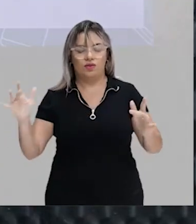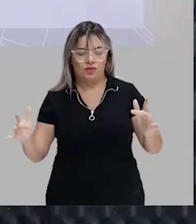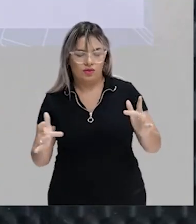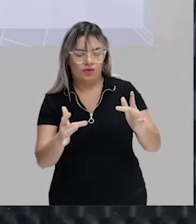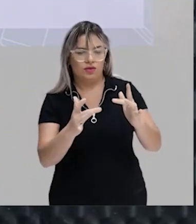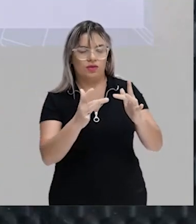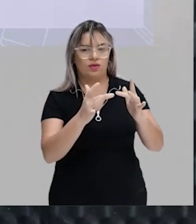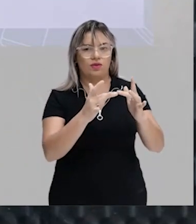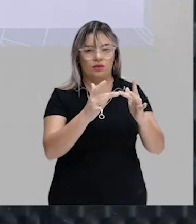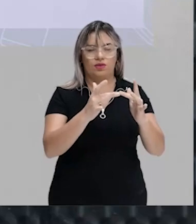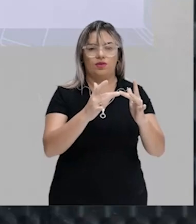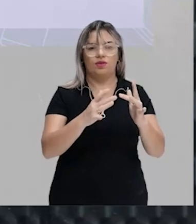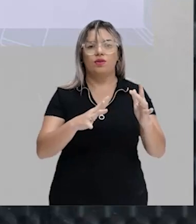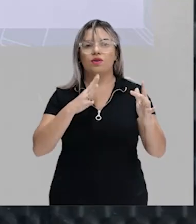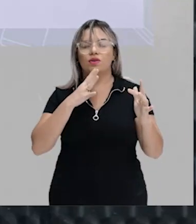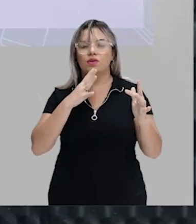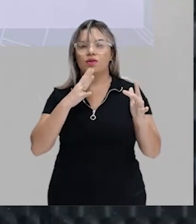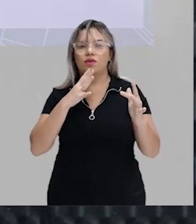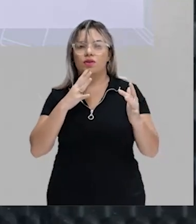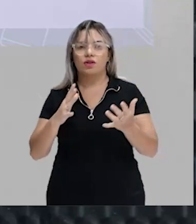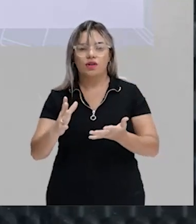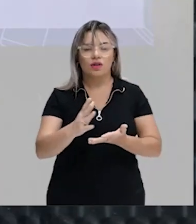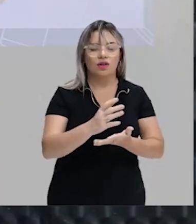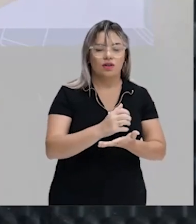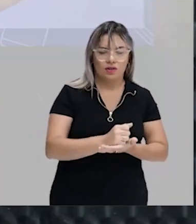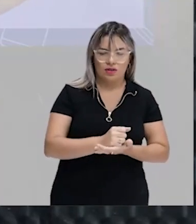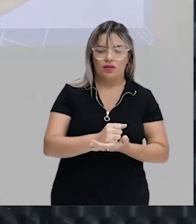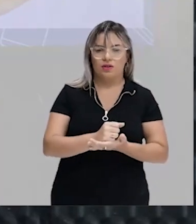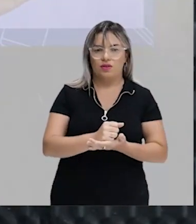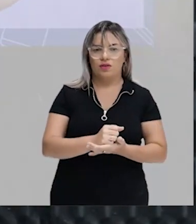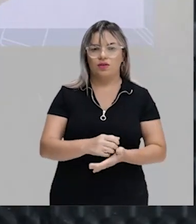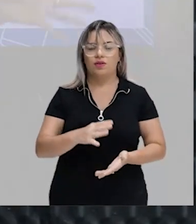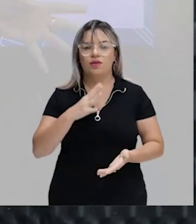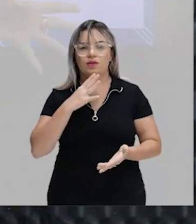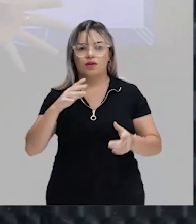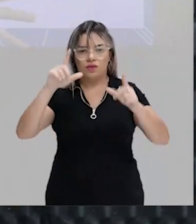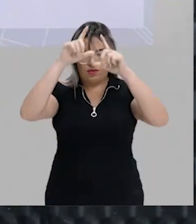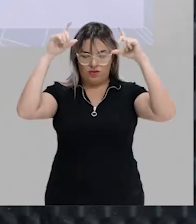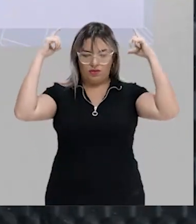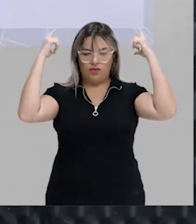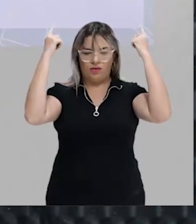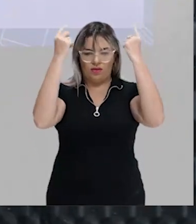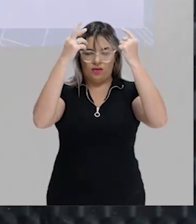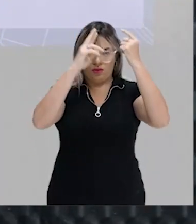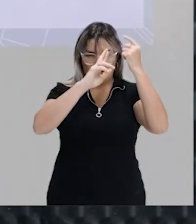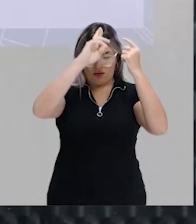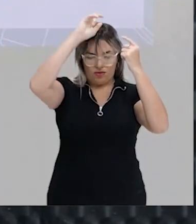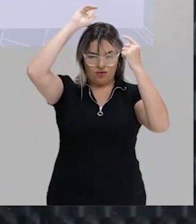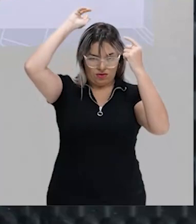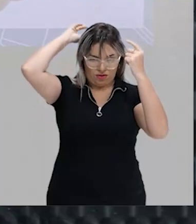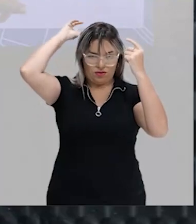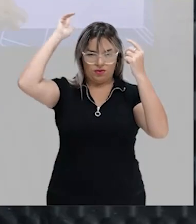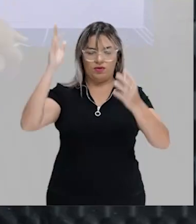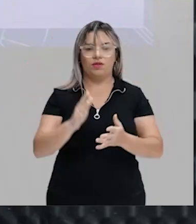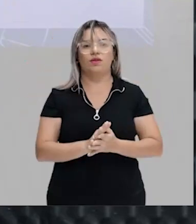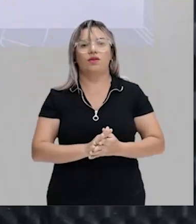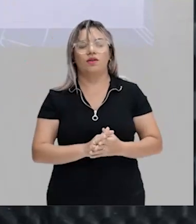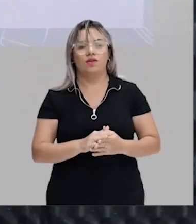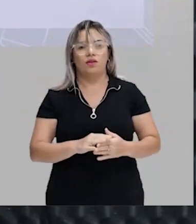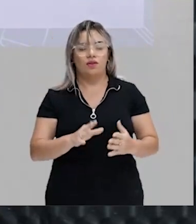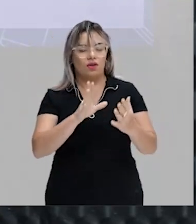se buscar esse conhecimento dentro daquilo que é grego e romano. Então, a gente chama modelos